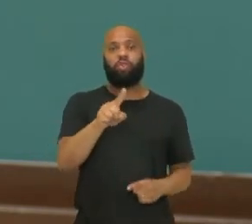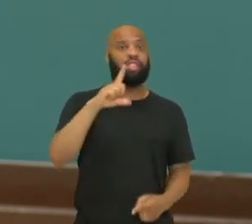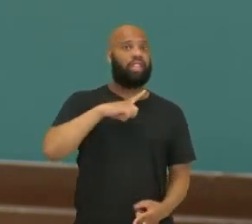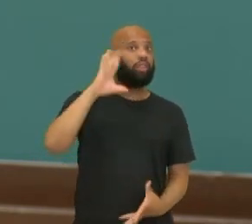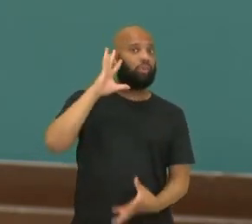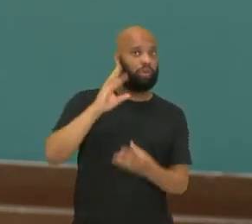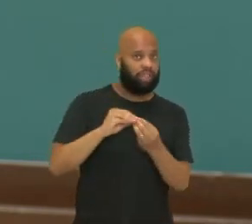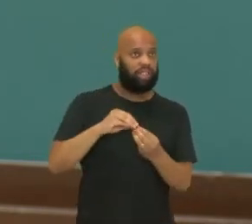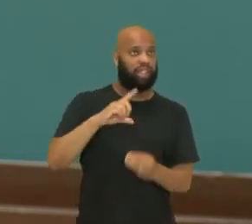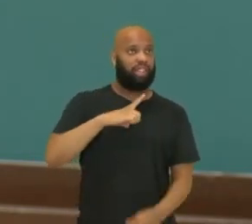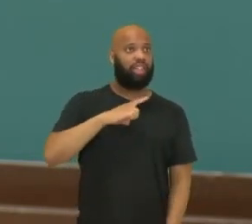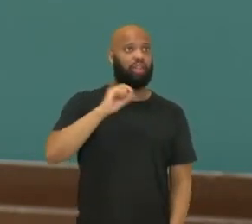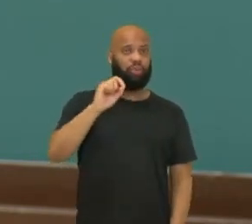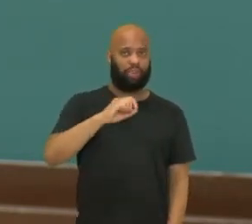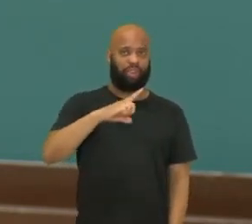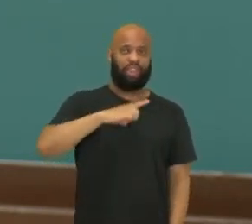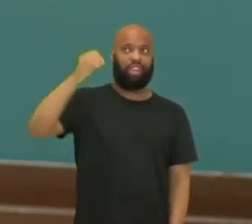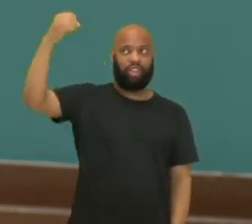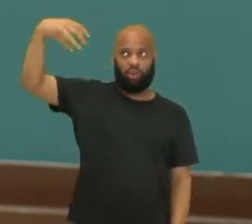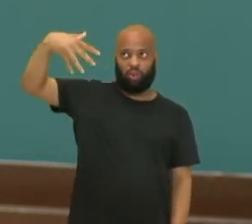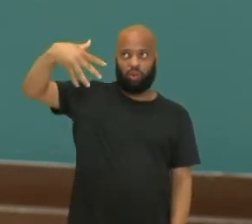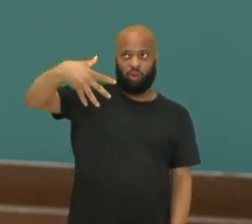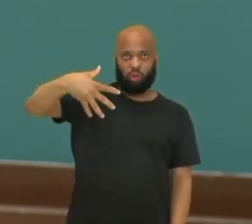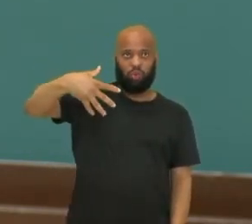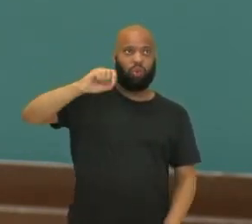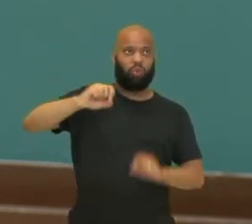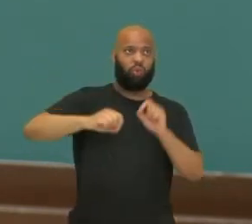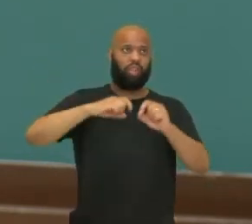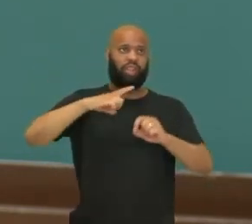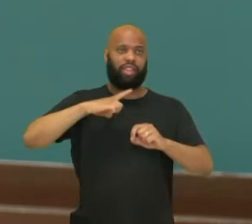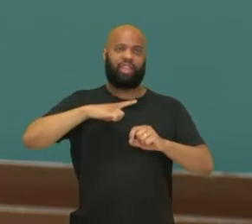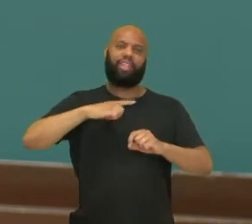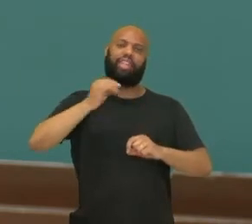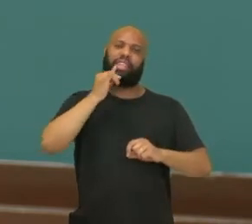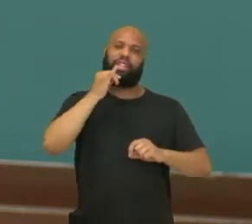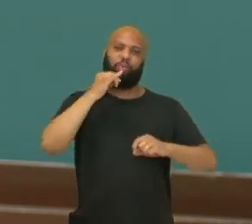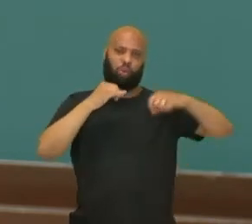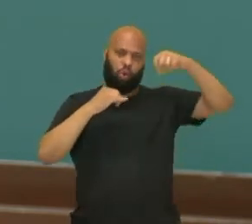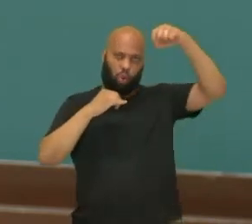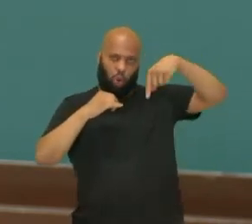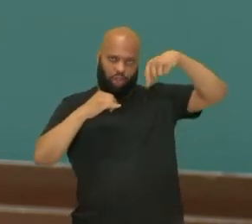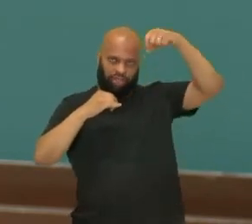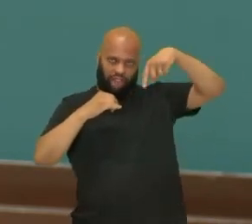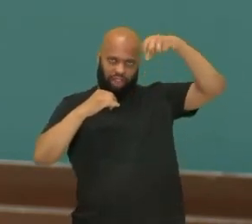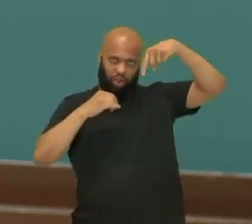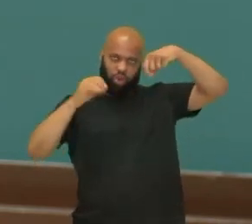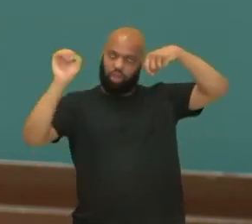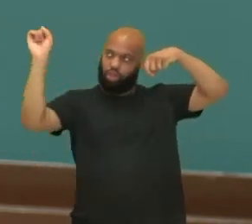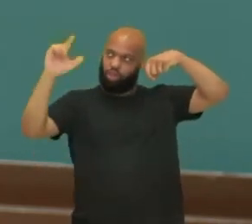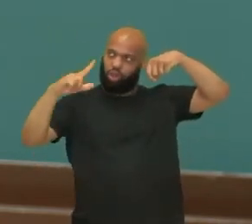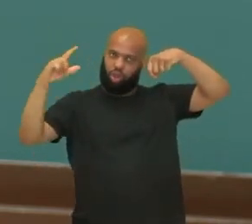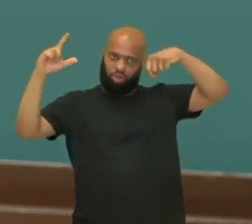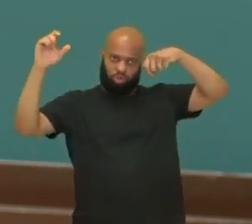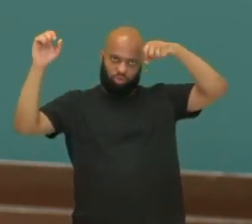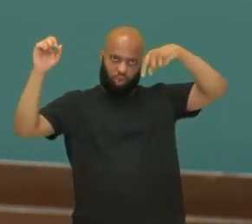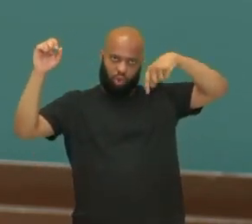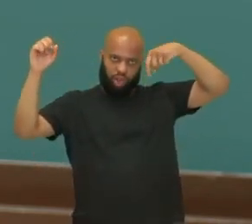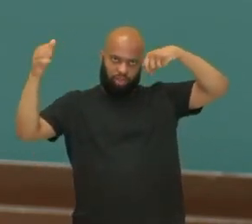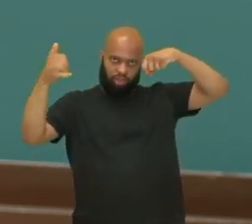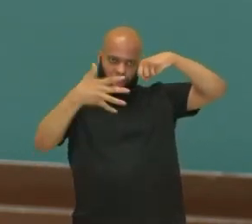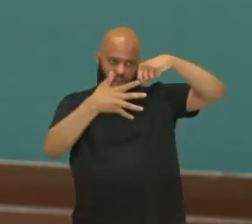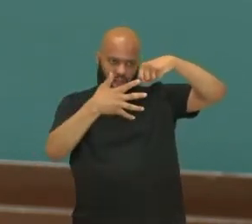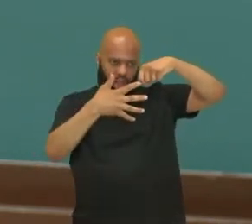compreender. O raio de luz, ele entra na gota, ele sofre uma refração. Pessoal, lá